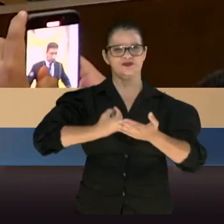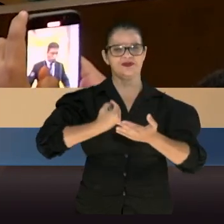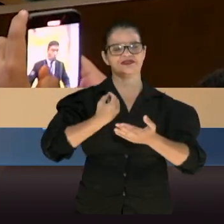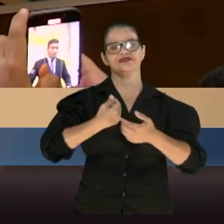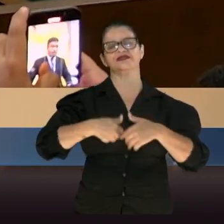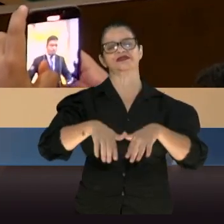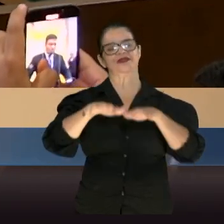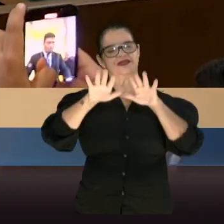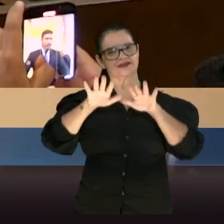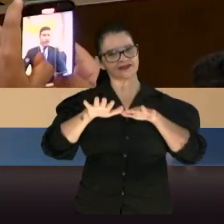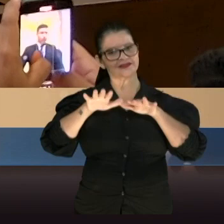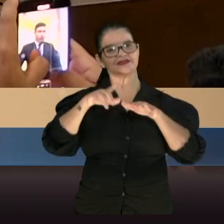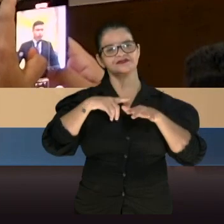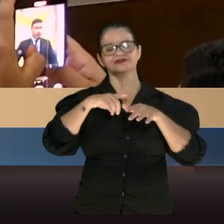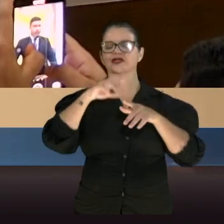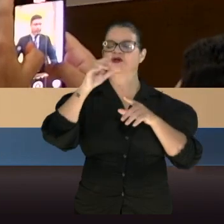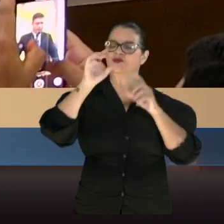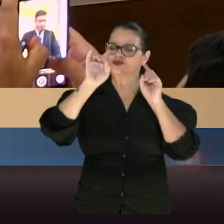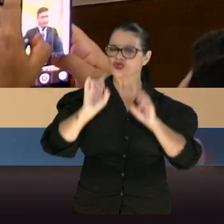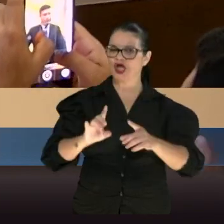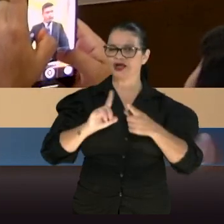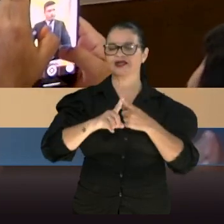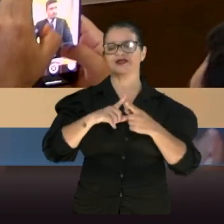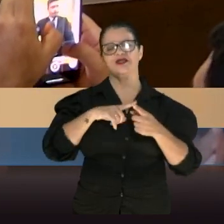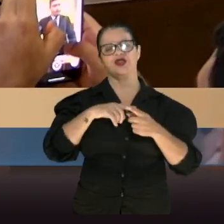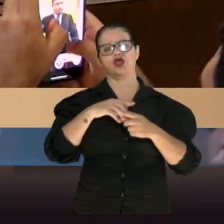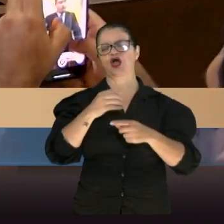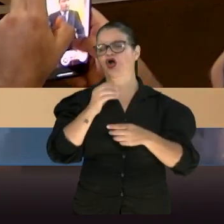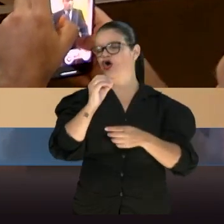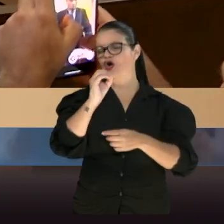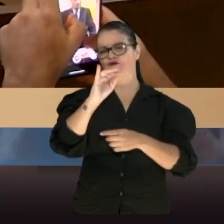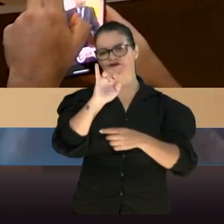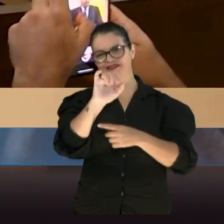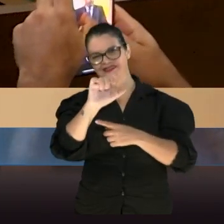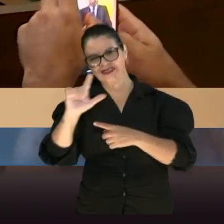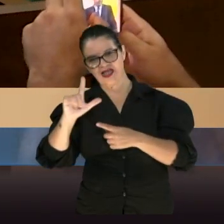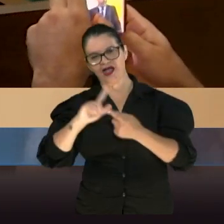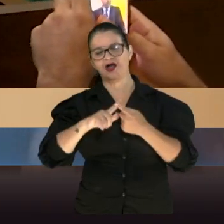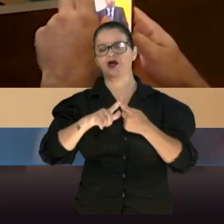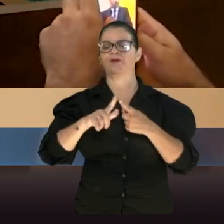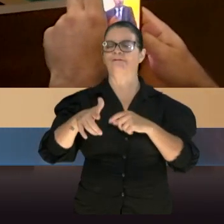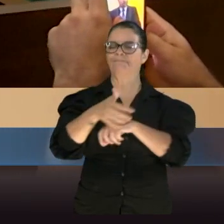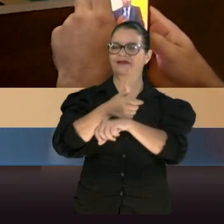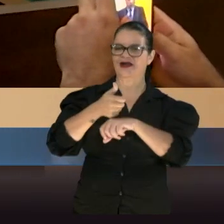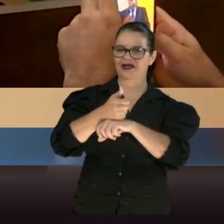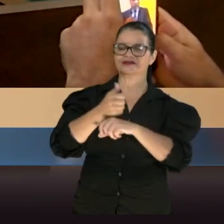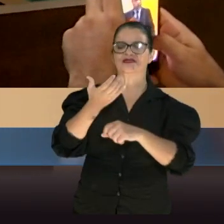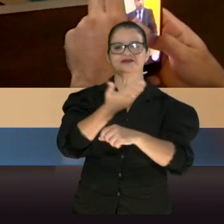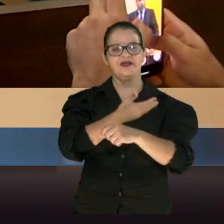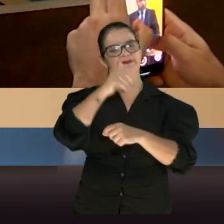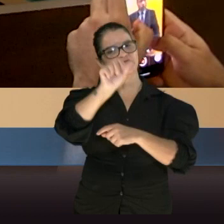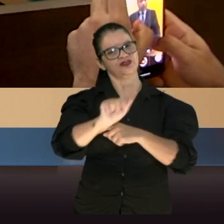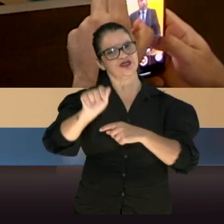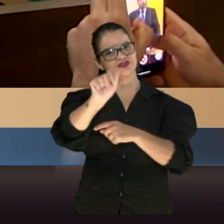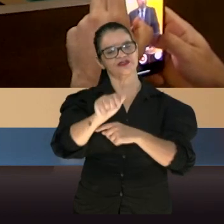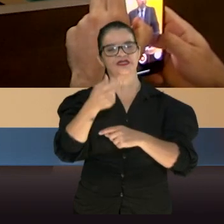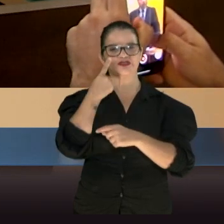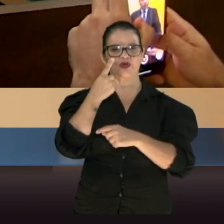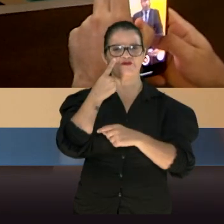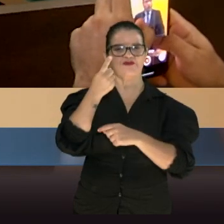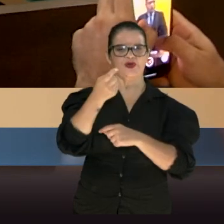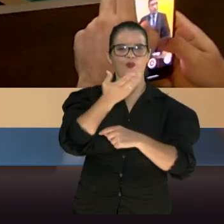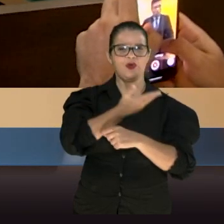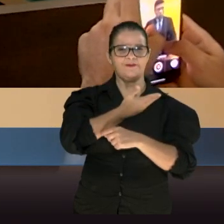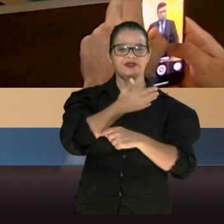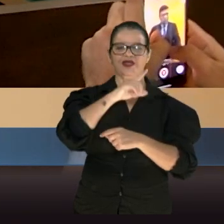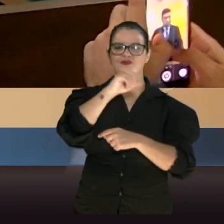sessão solene, a todos os oficiais, praças, né, aos amigos também das associações. Estou vendo aqui meu